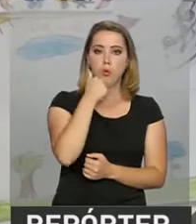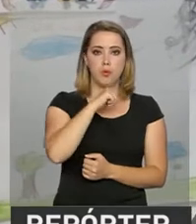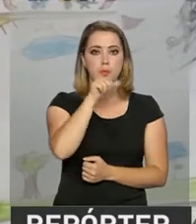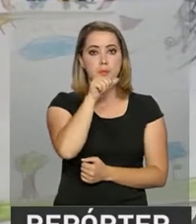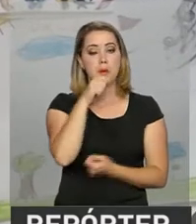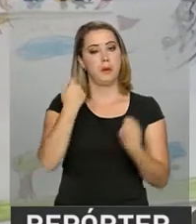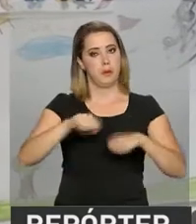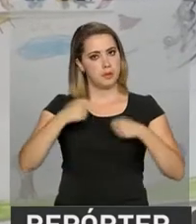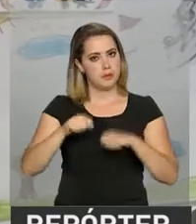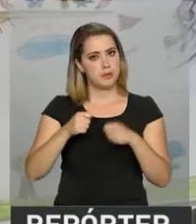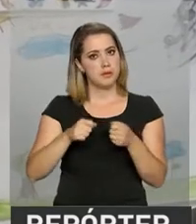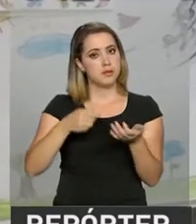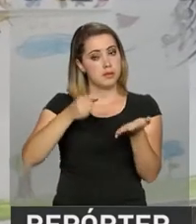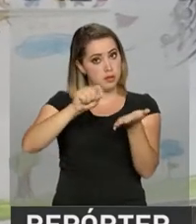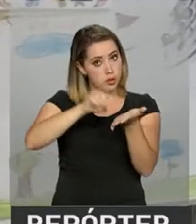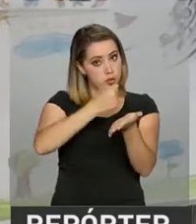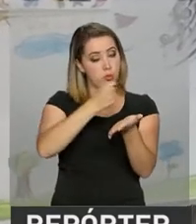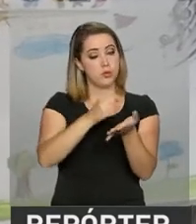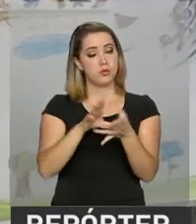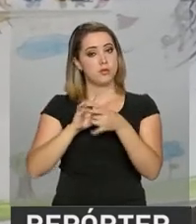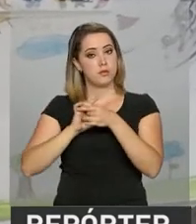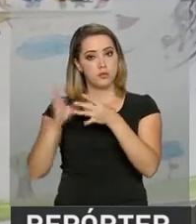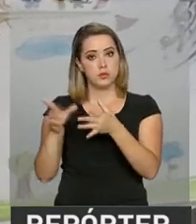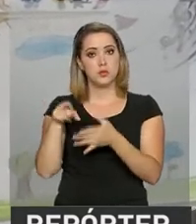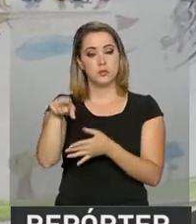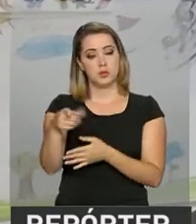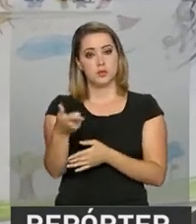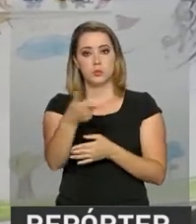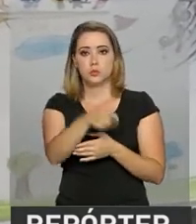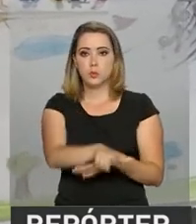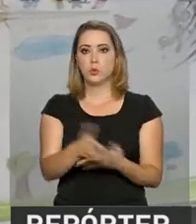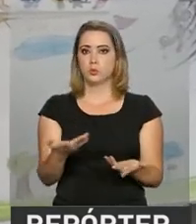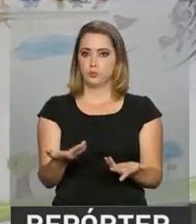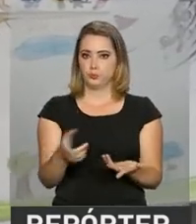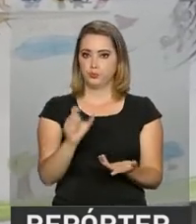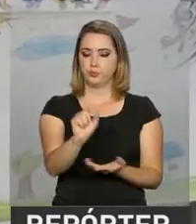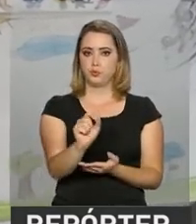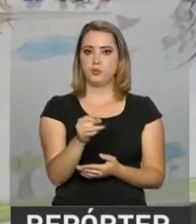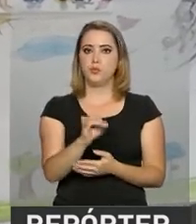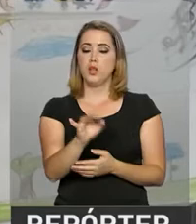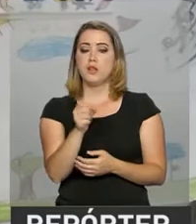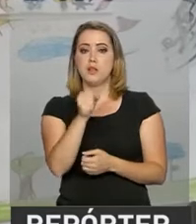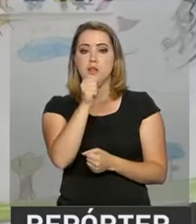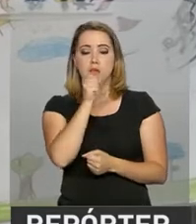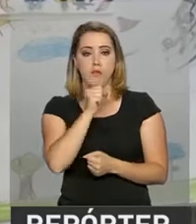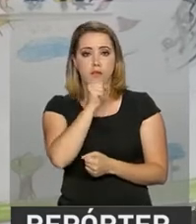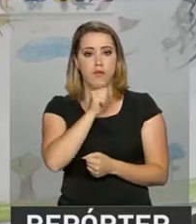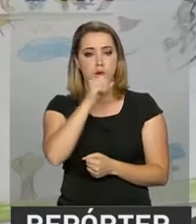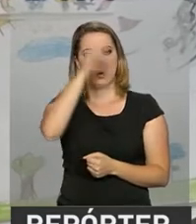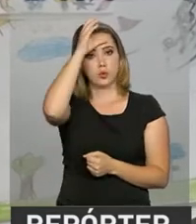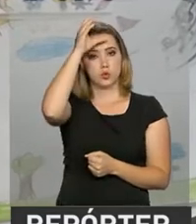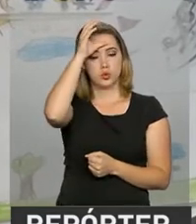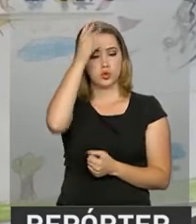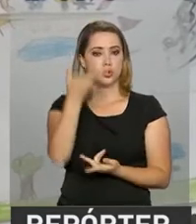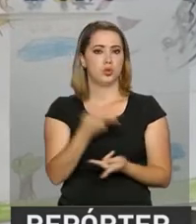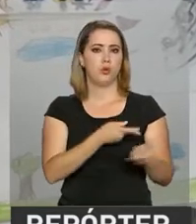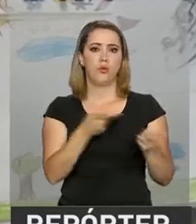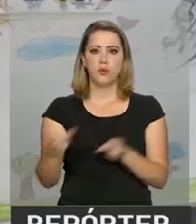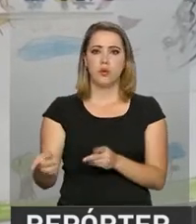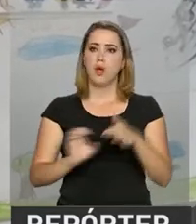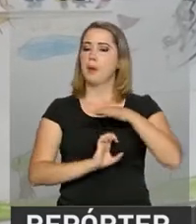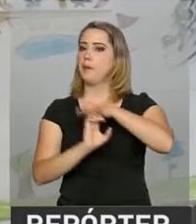outro deverá conceder a autorização. Se for na companhia de avós, tios, vizinhos, empresa de